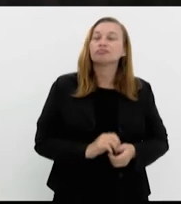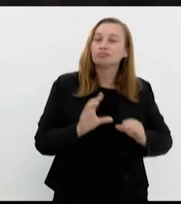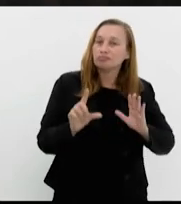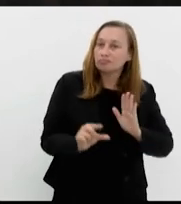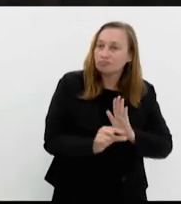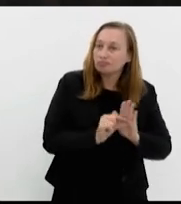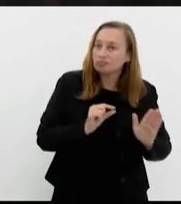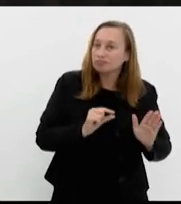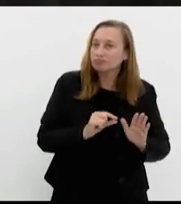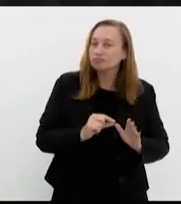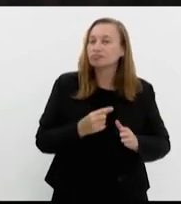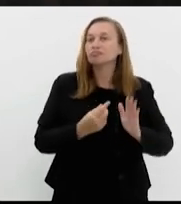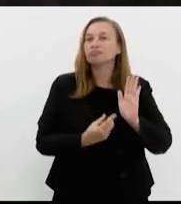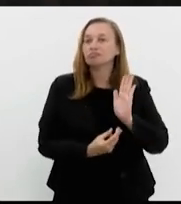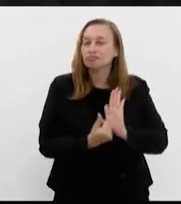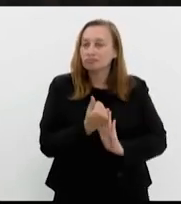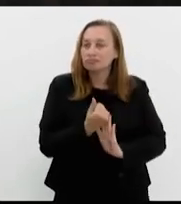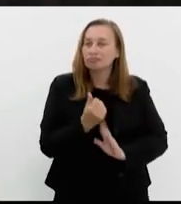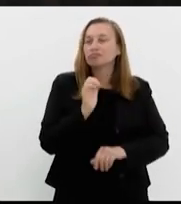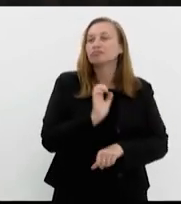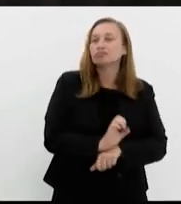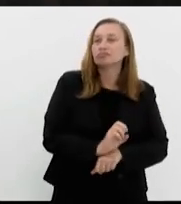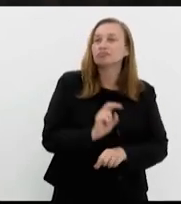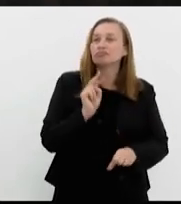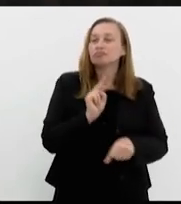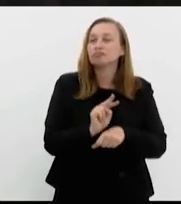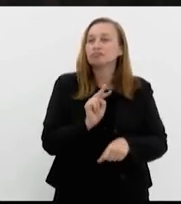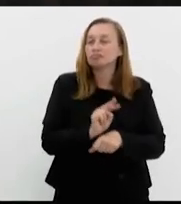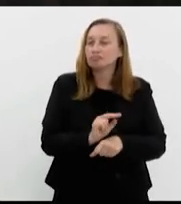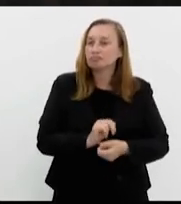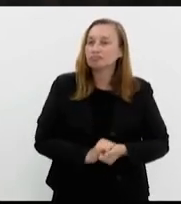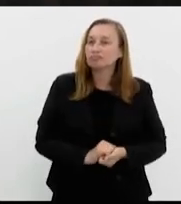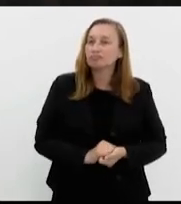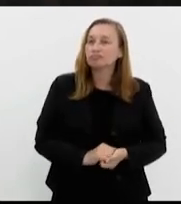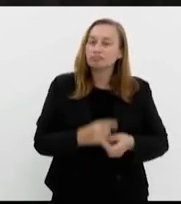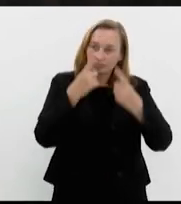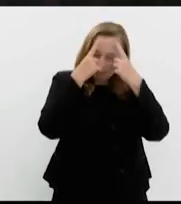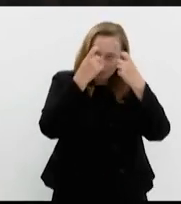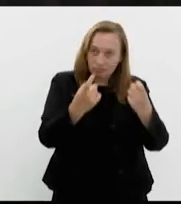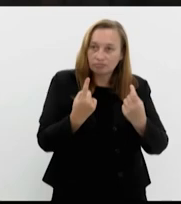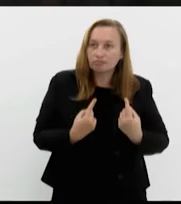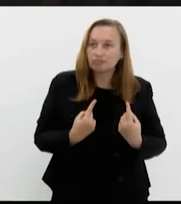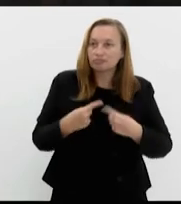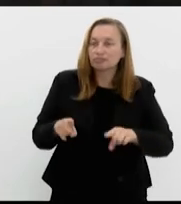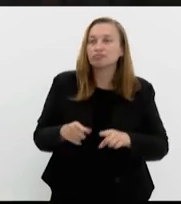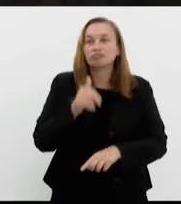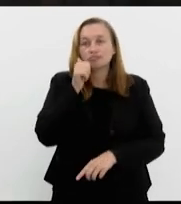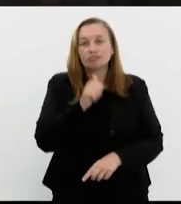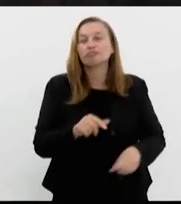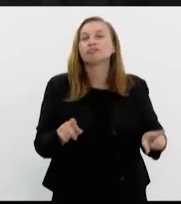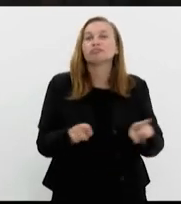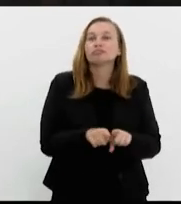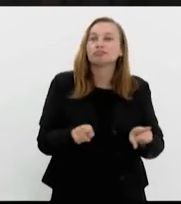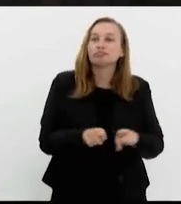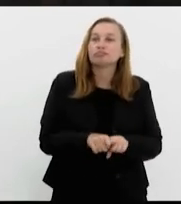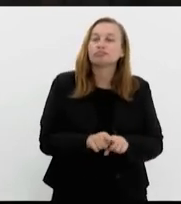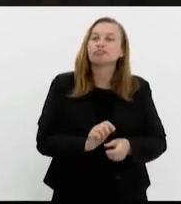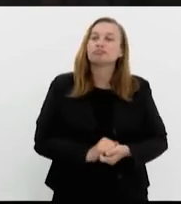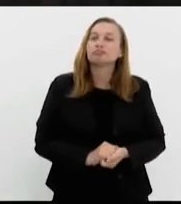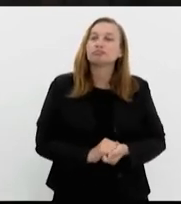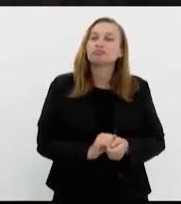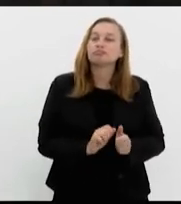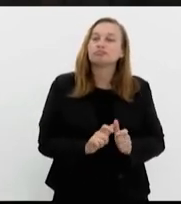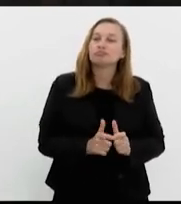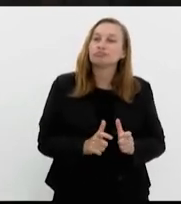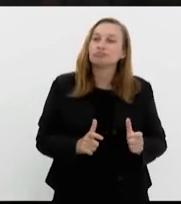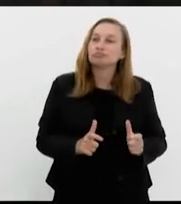ao orçamento do Estado para a prevenção da violência contra a mulher, também a lei de ampliação